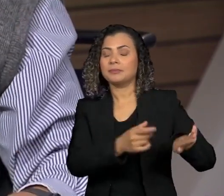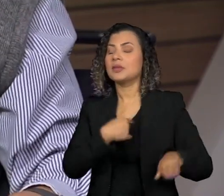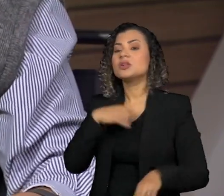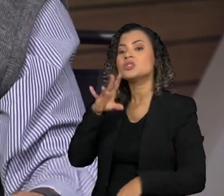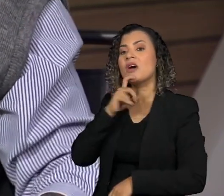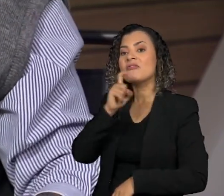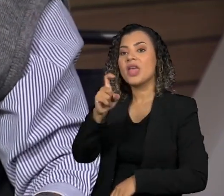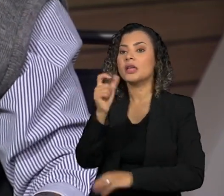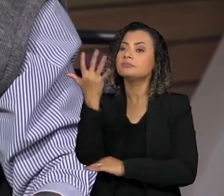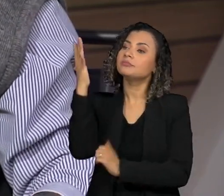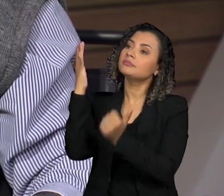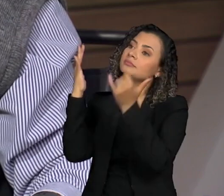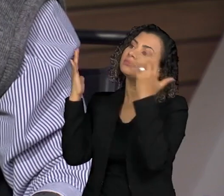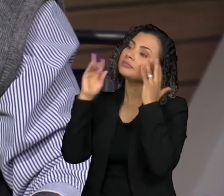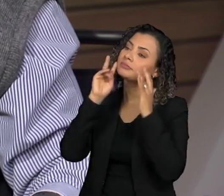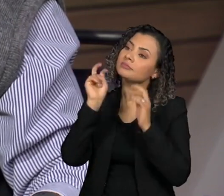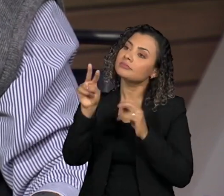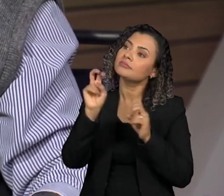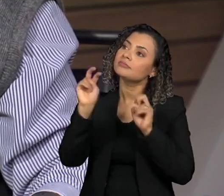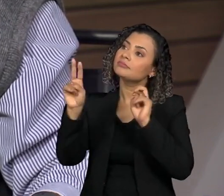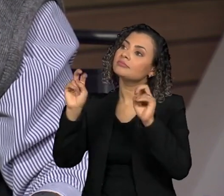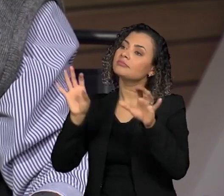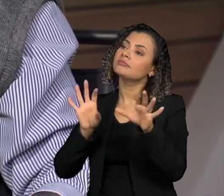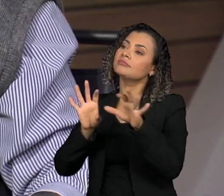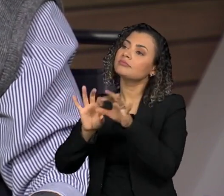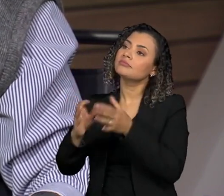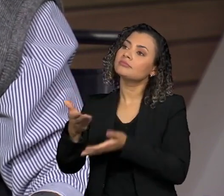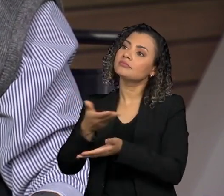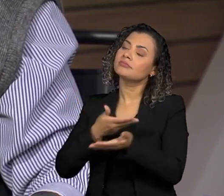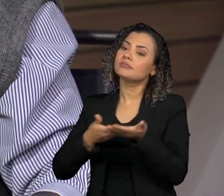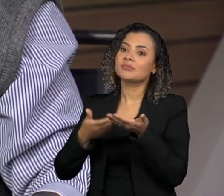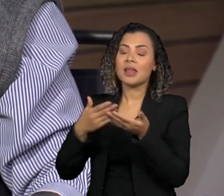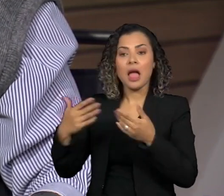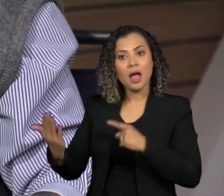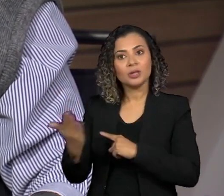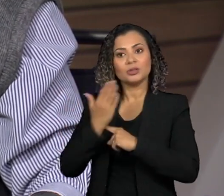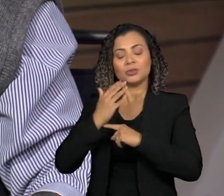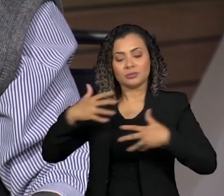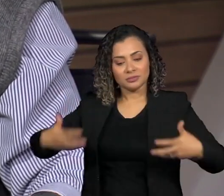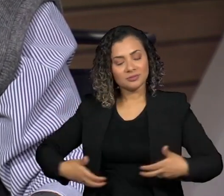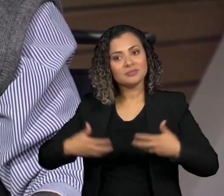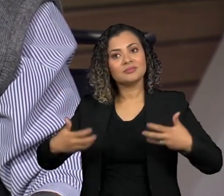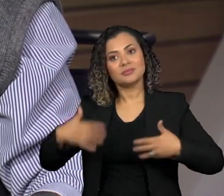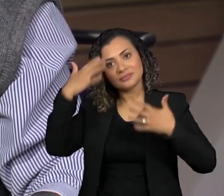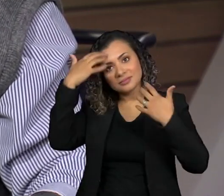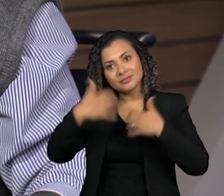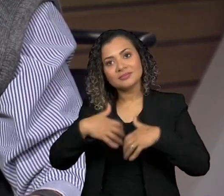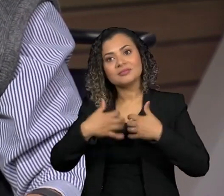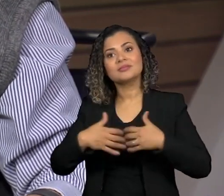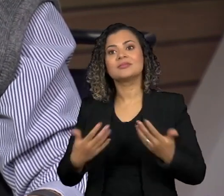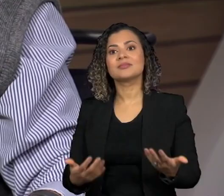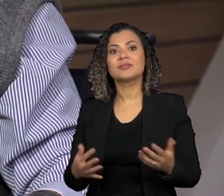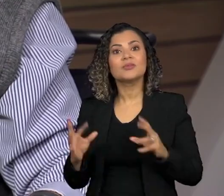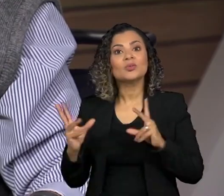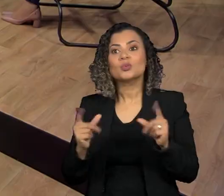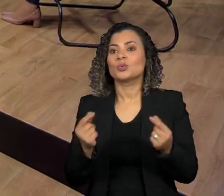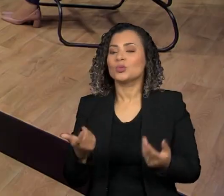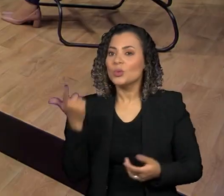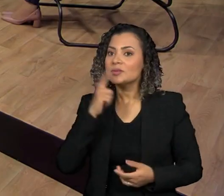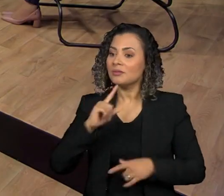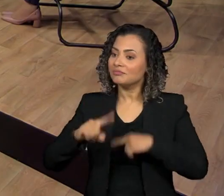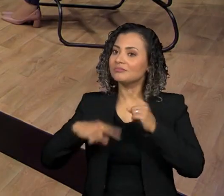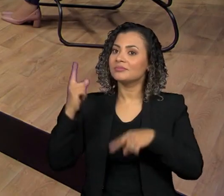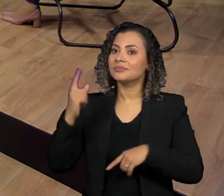que ficar ali. E isso tem demonstrado que aumenta demais a produtividade, as consultas médicas, dá dinheiro fazer isso.